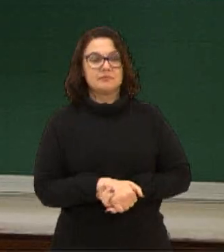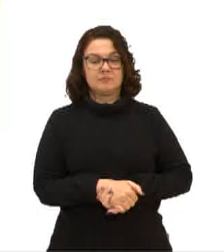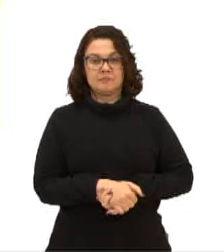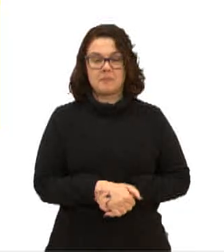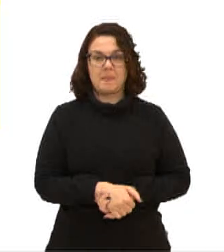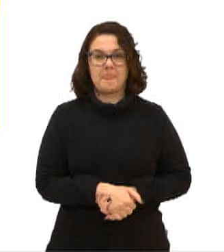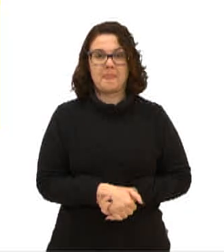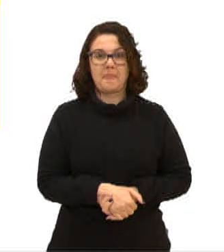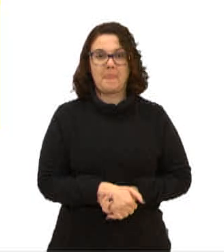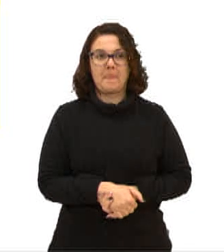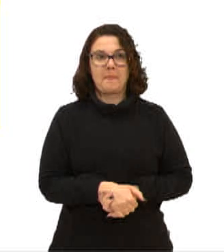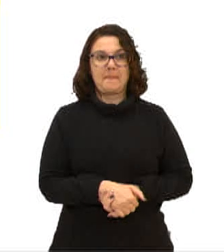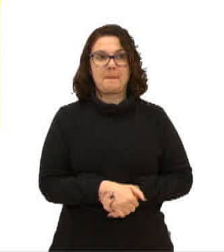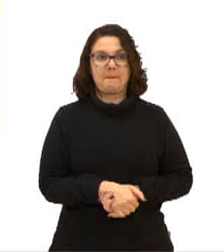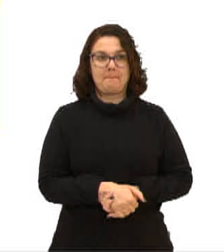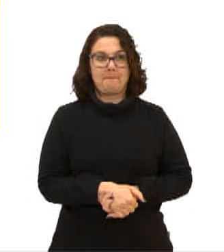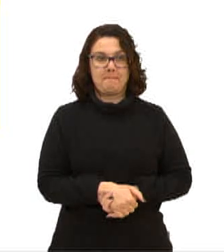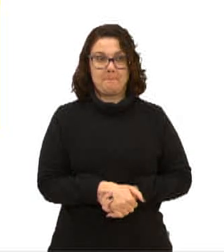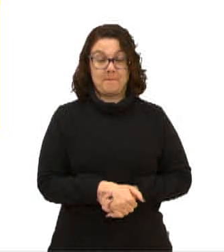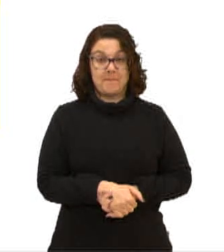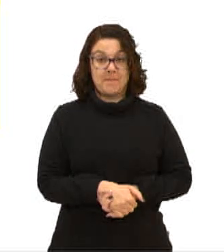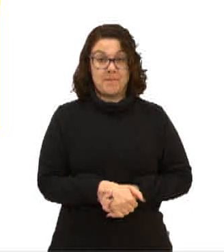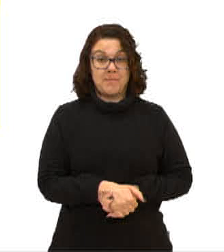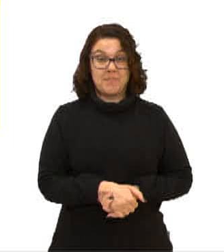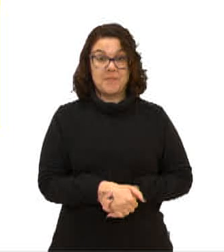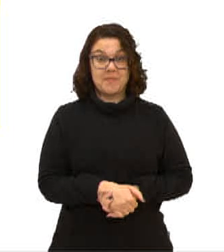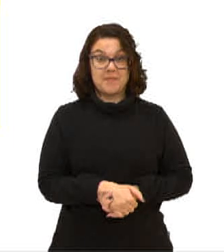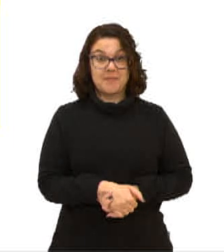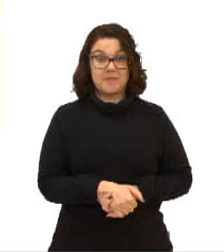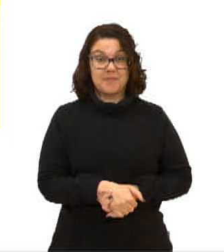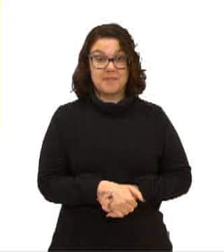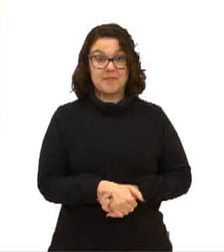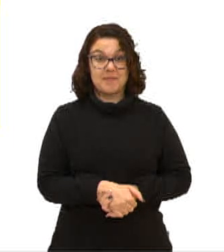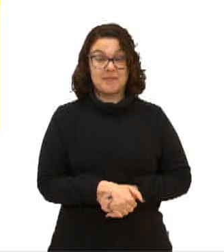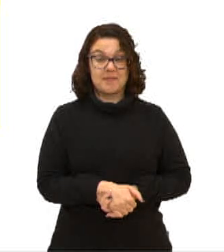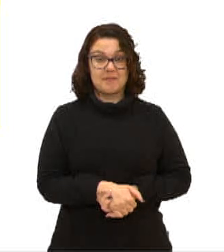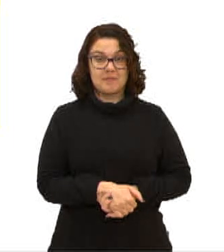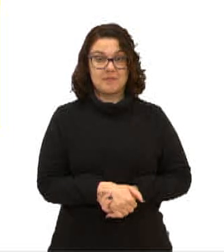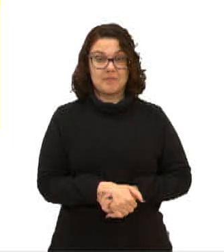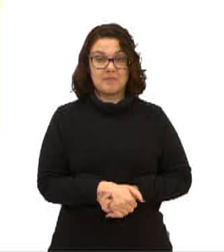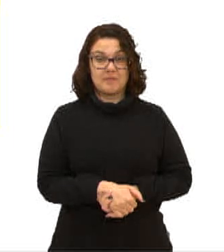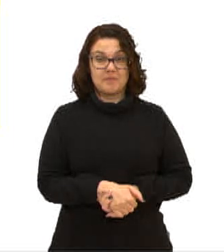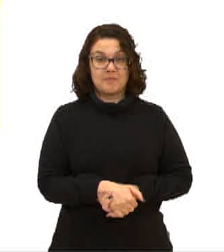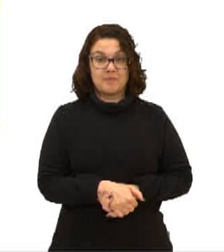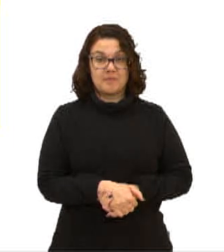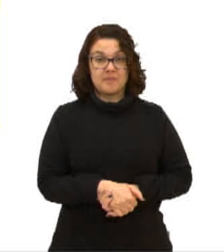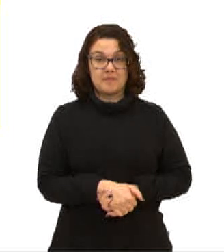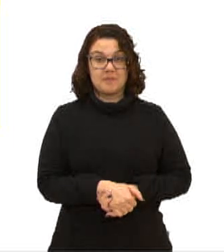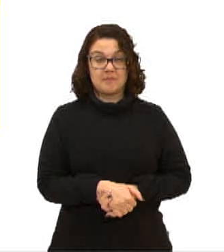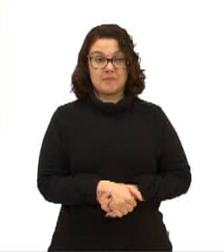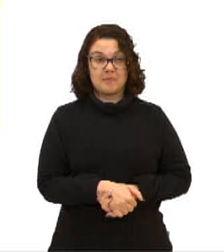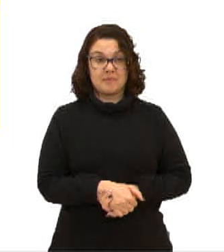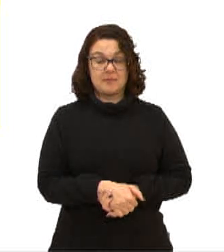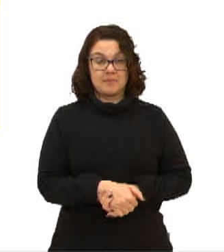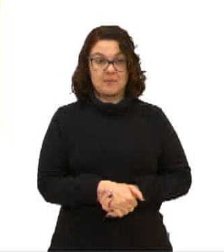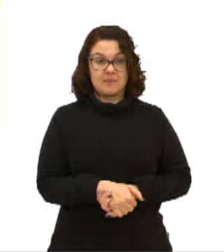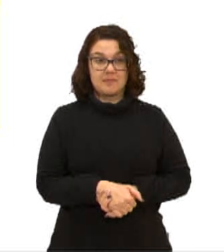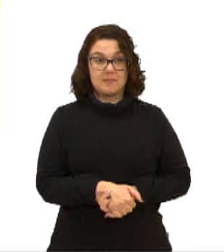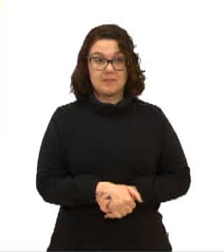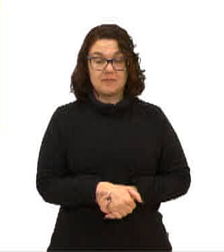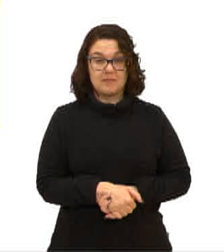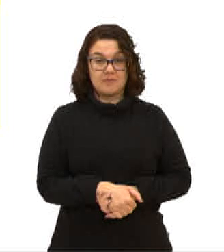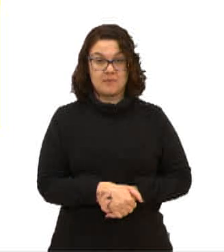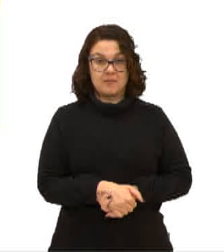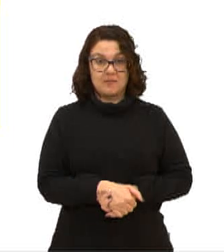utilizamos a preposição en para os meios de transporte, né? Pero se vamos andando ou a